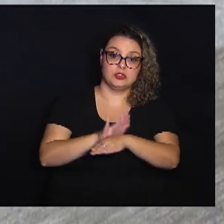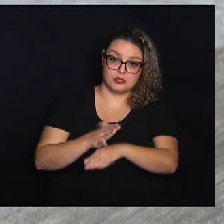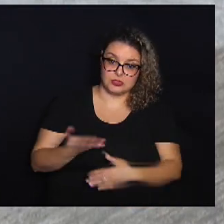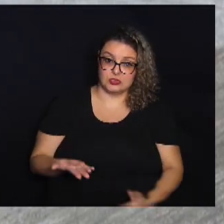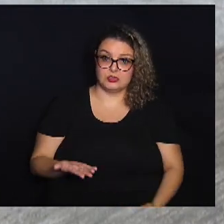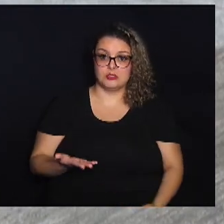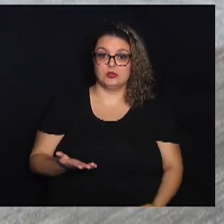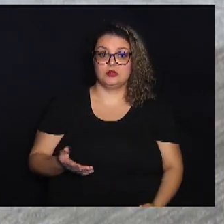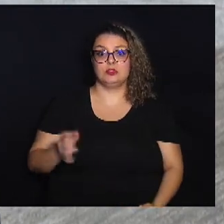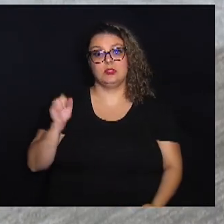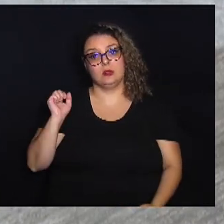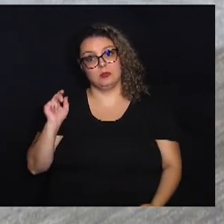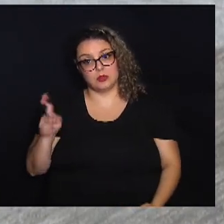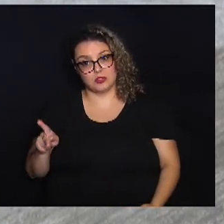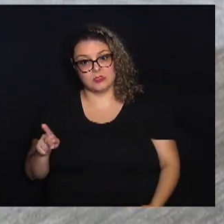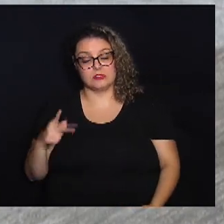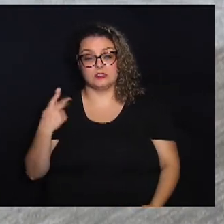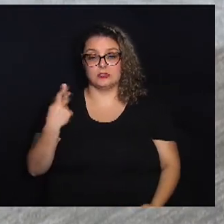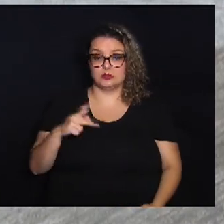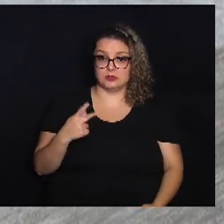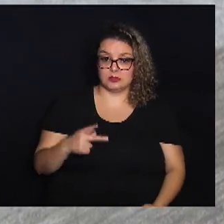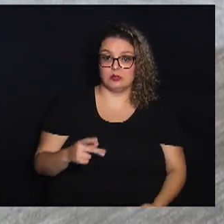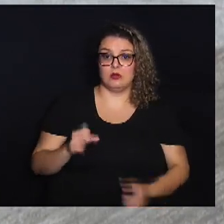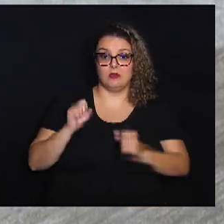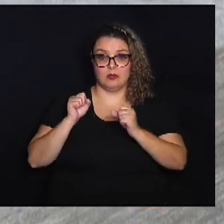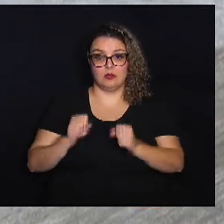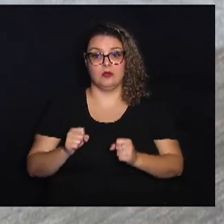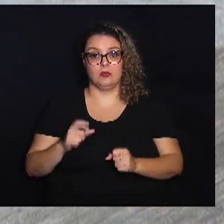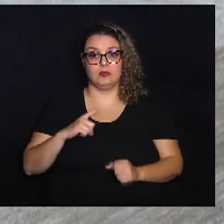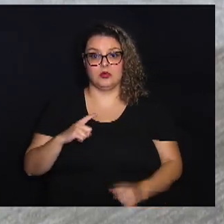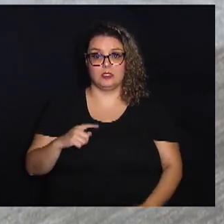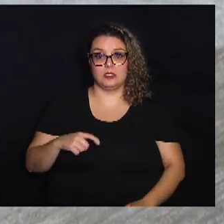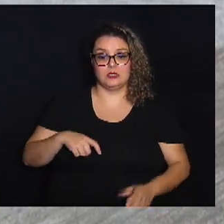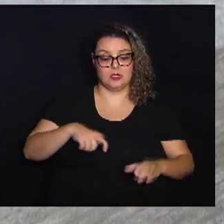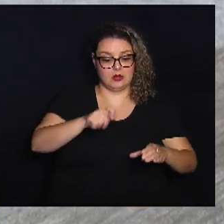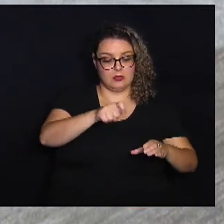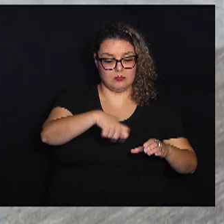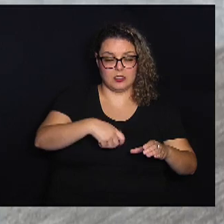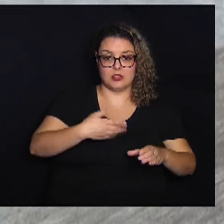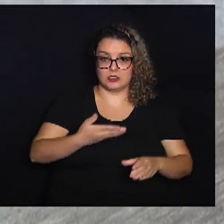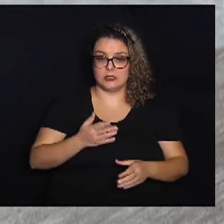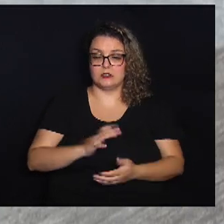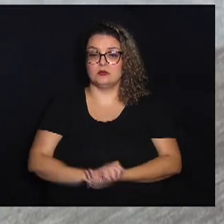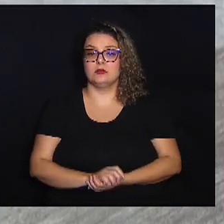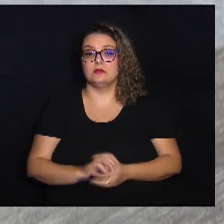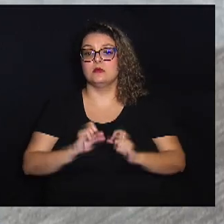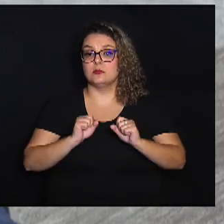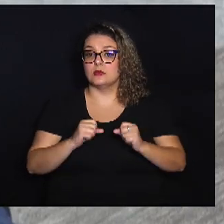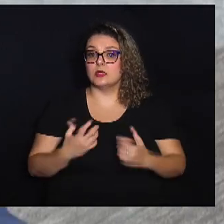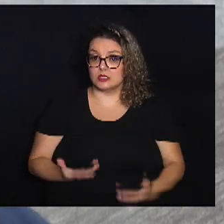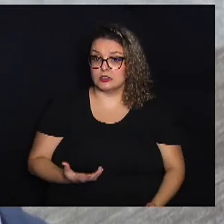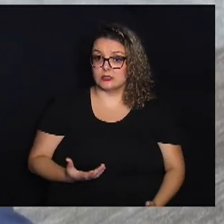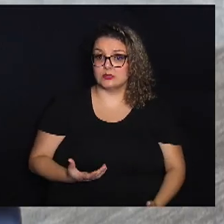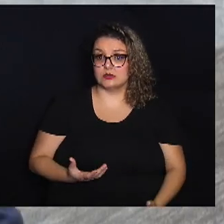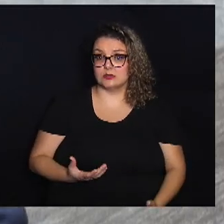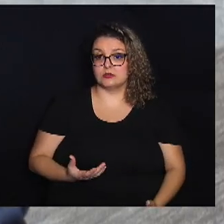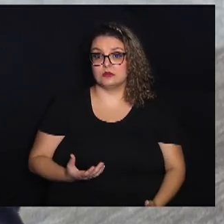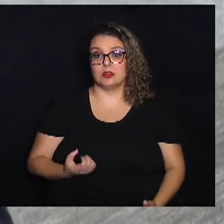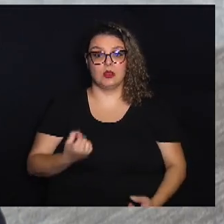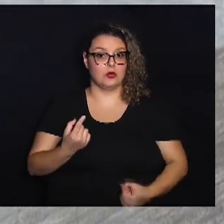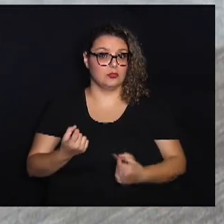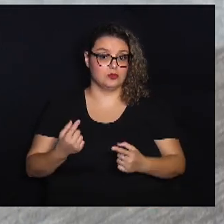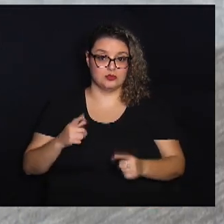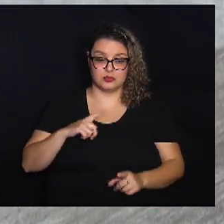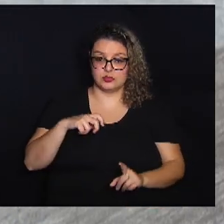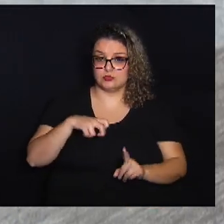da aposentadoria dele, ele vai poder ter a maquininha dele lá, ele vai poder também, se ele vir a sofrer um tipo de acidente que